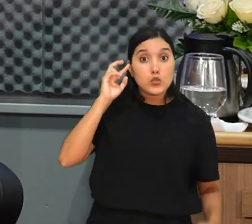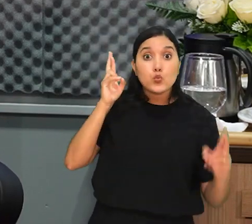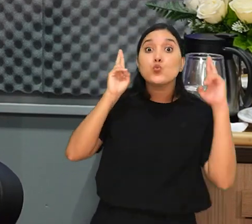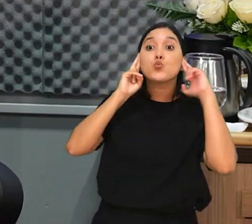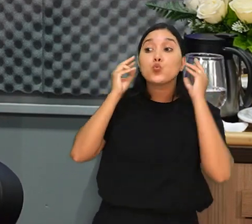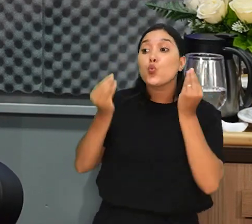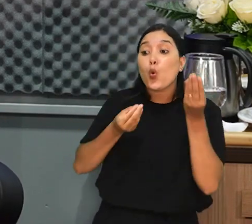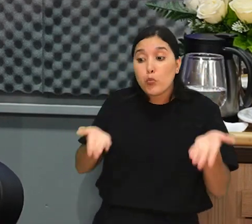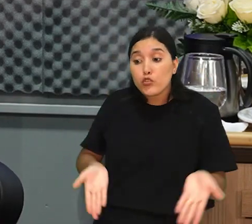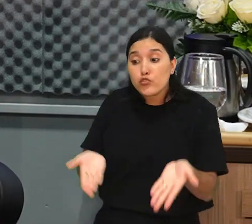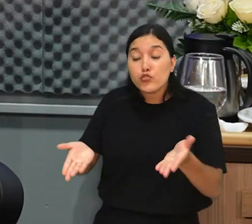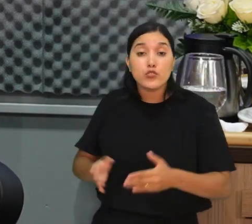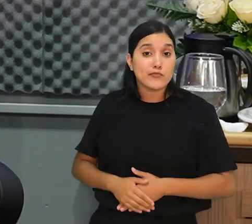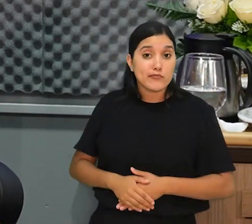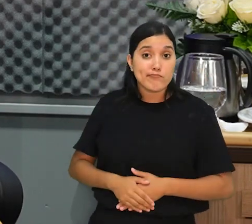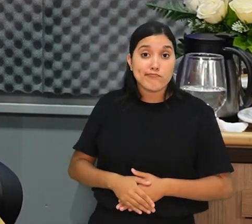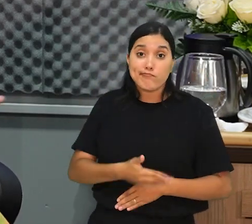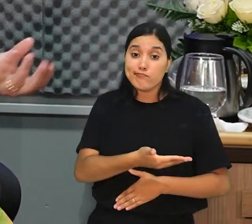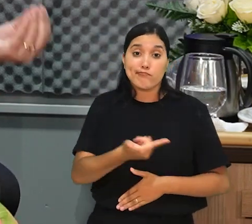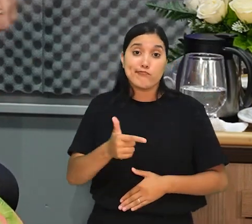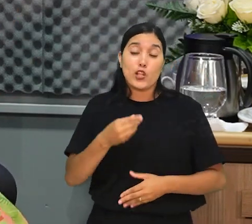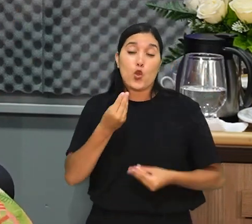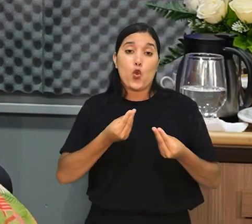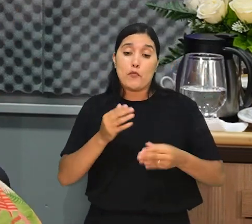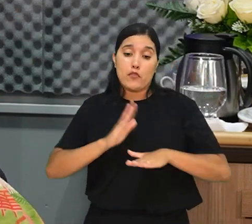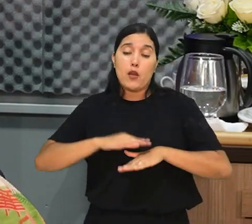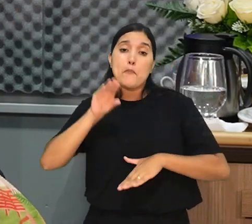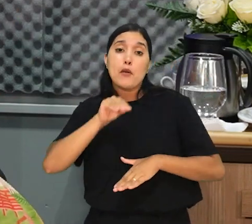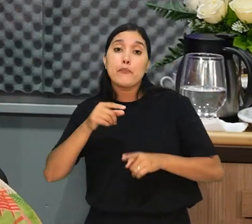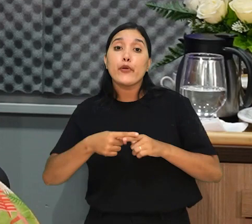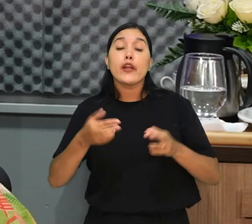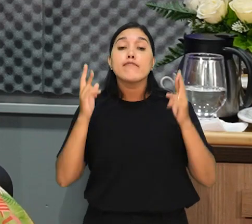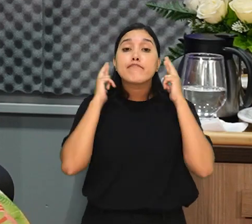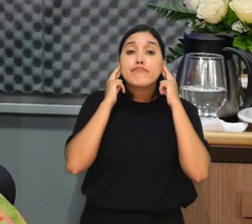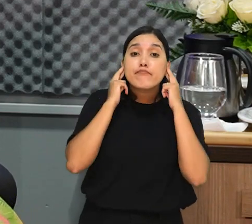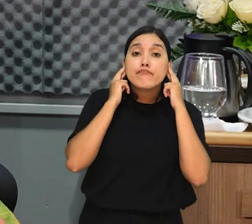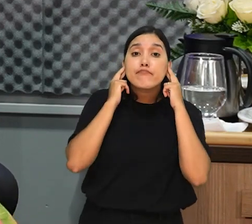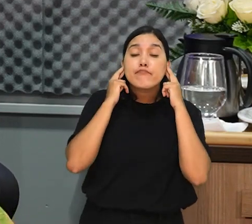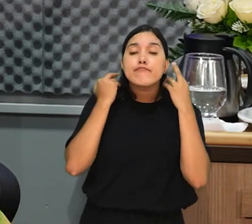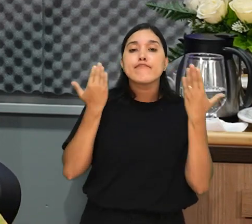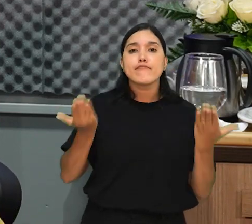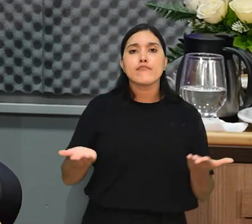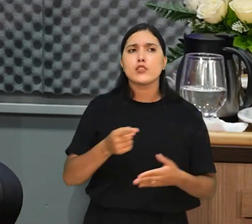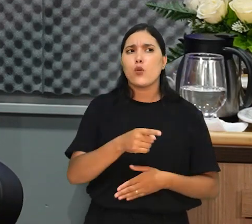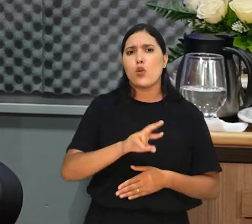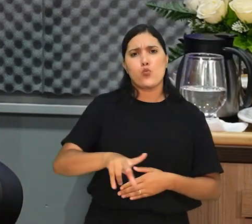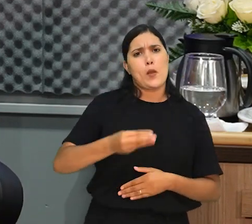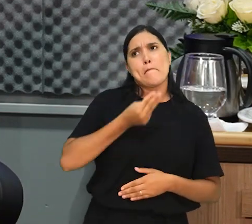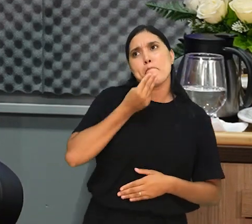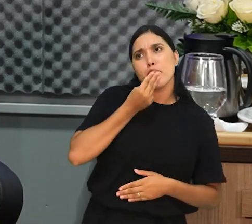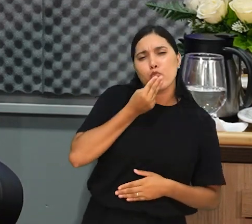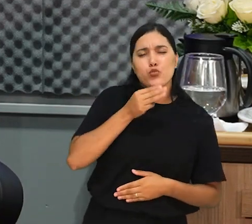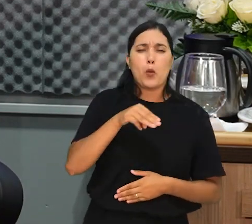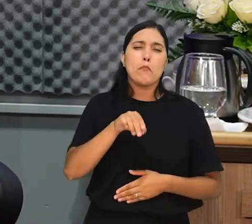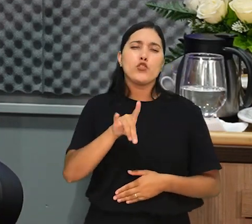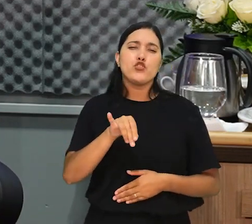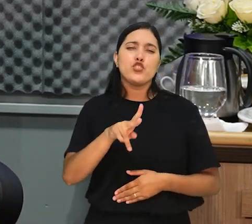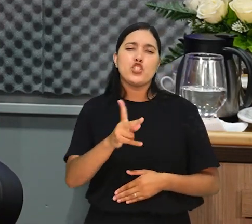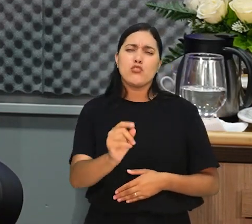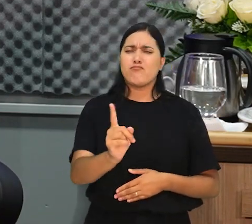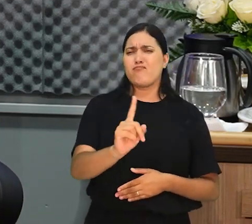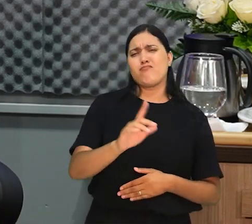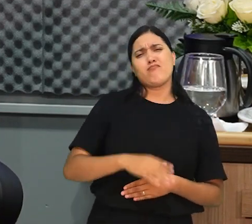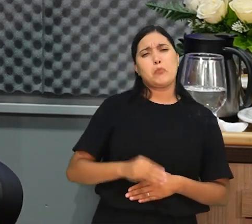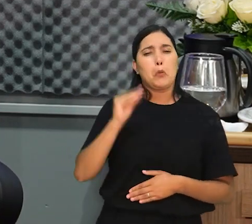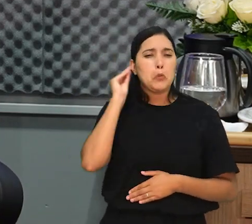responder esse estímulo e vai reproduzir. O Júnior não tem como reproduzir porque ele não escuta. Então, gente, ele não é mudo, nem